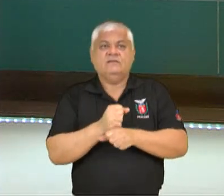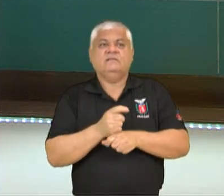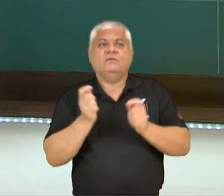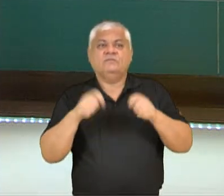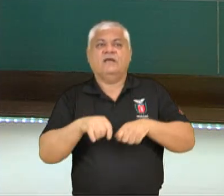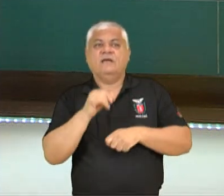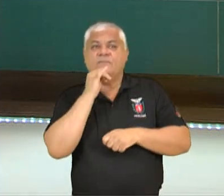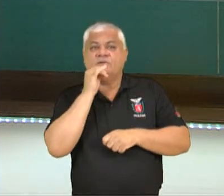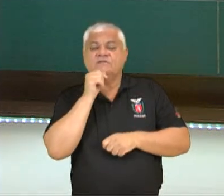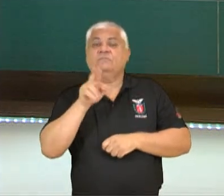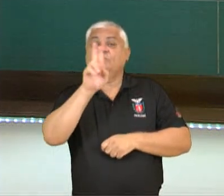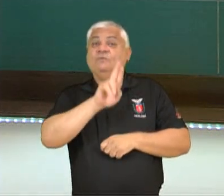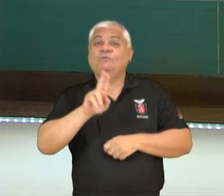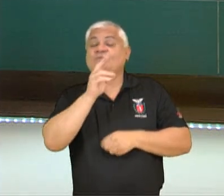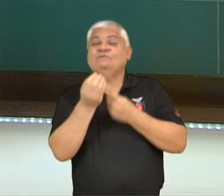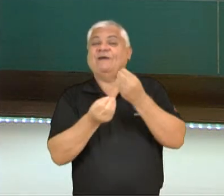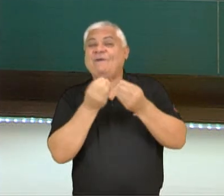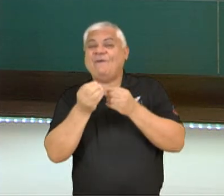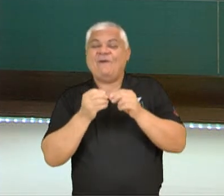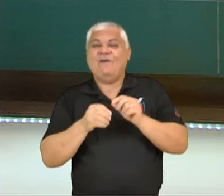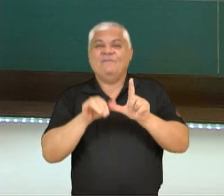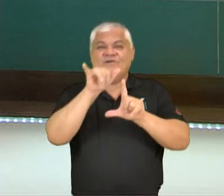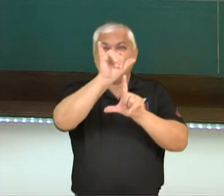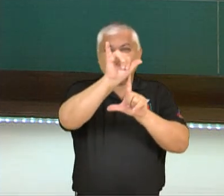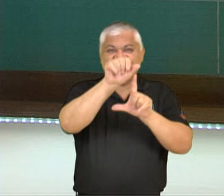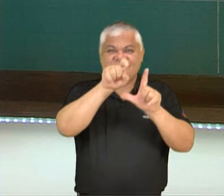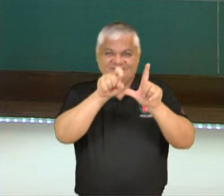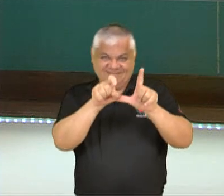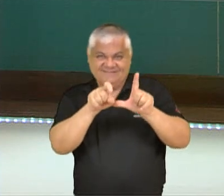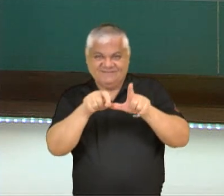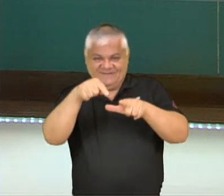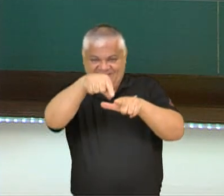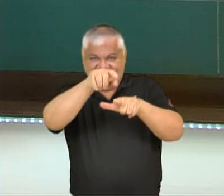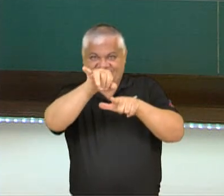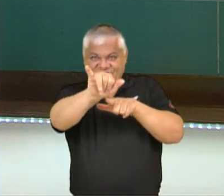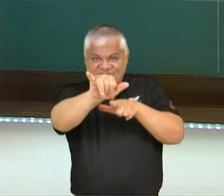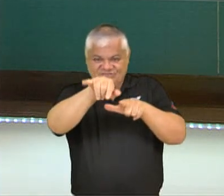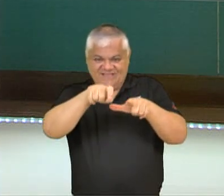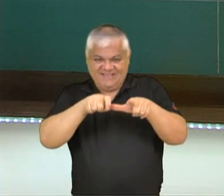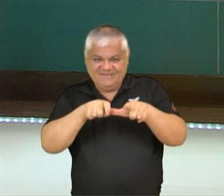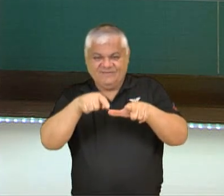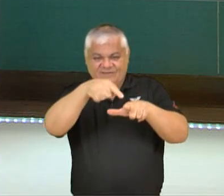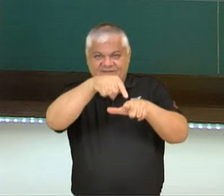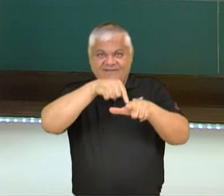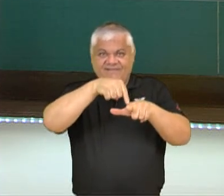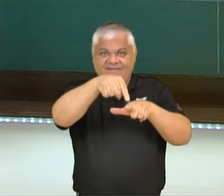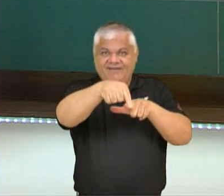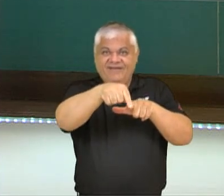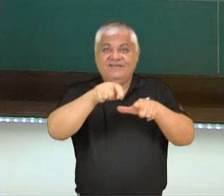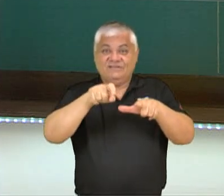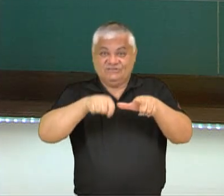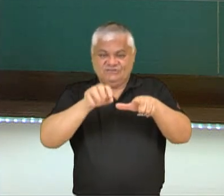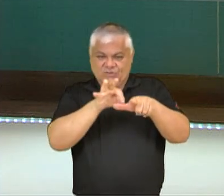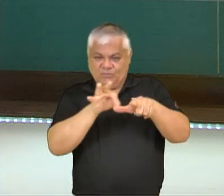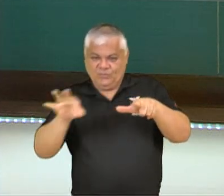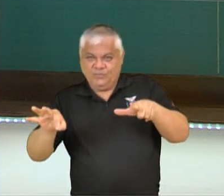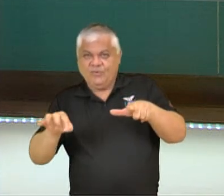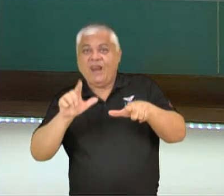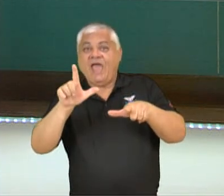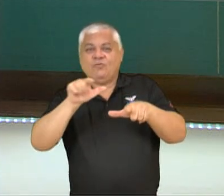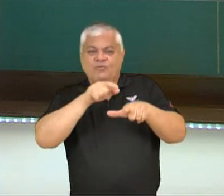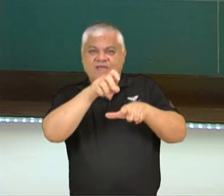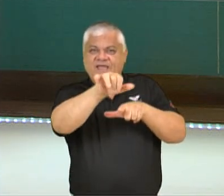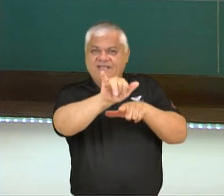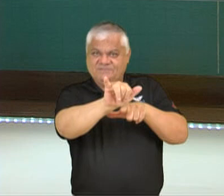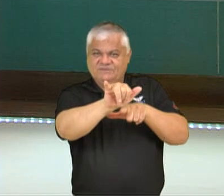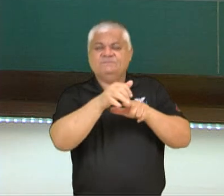forma, usando, né, essas representações de x e y, nós temos aqui x como comprimento e y como largura. Mas